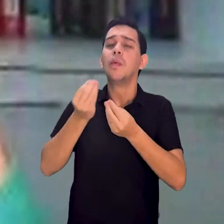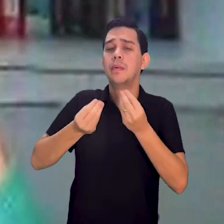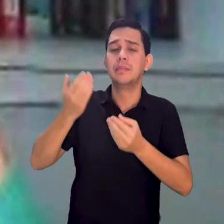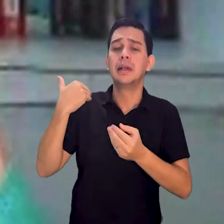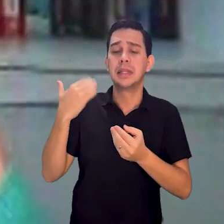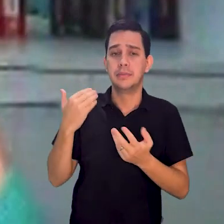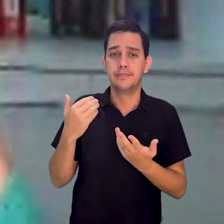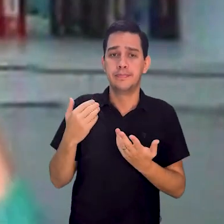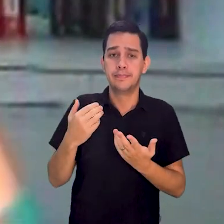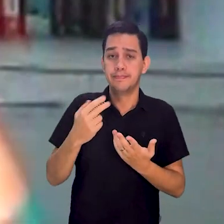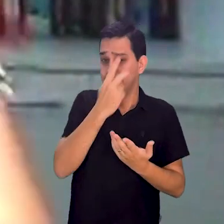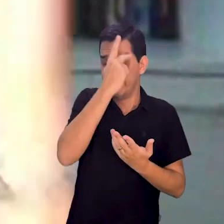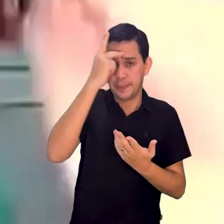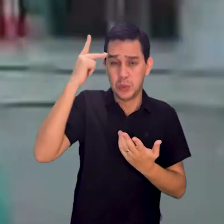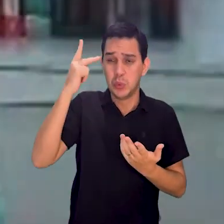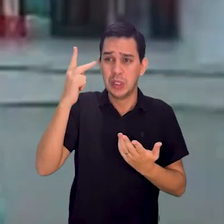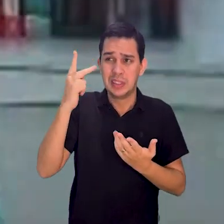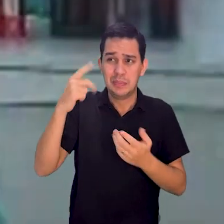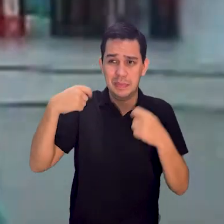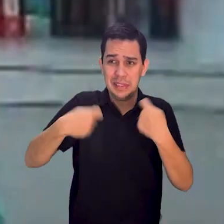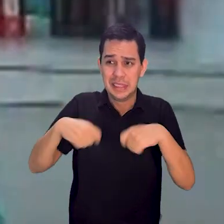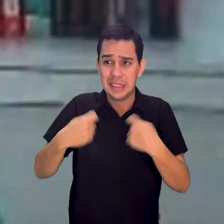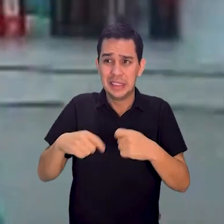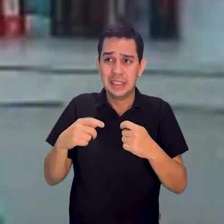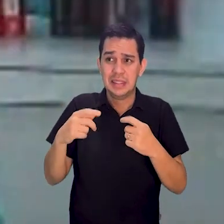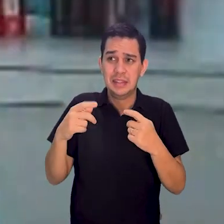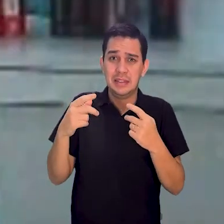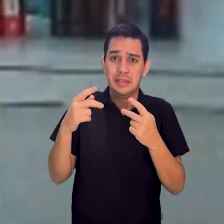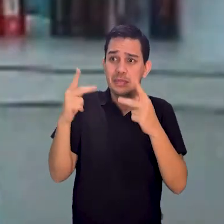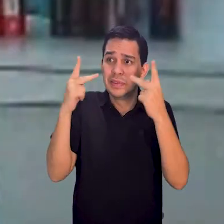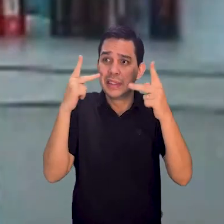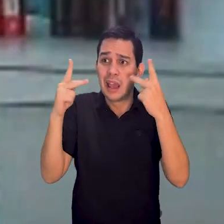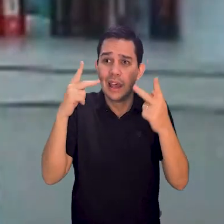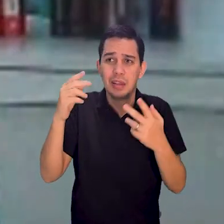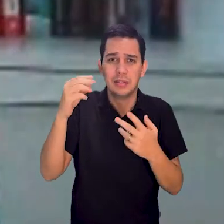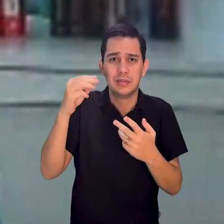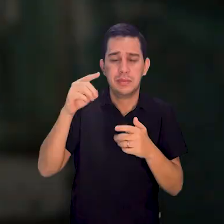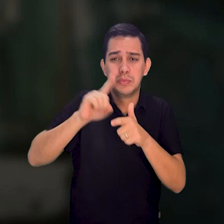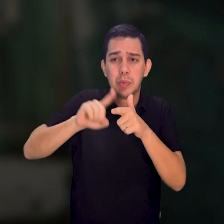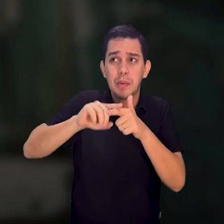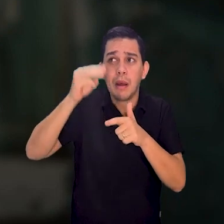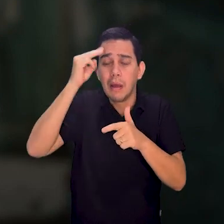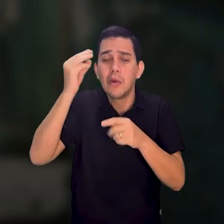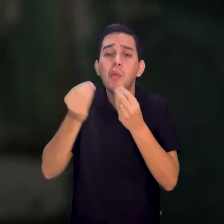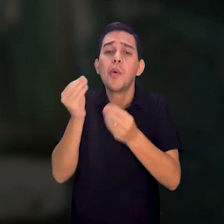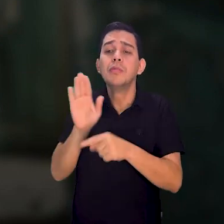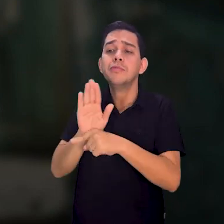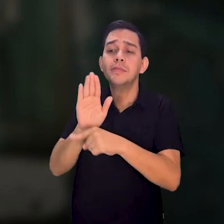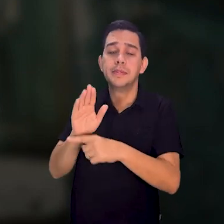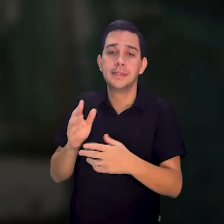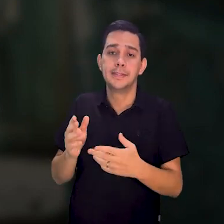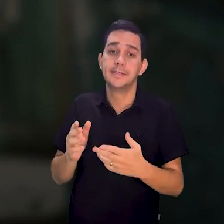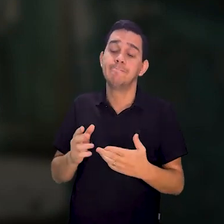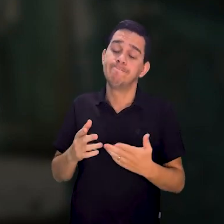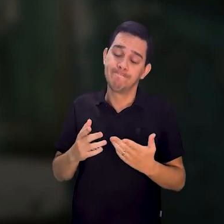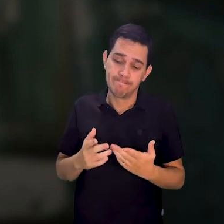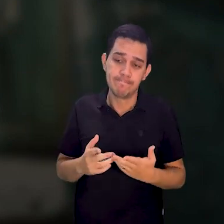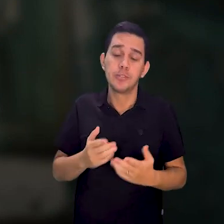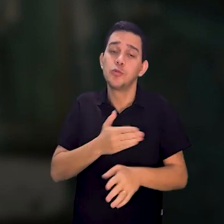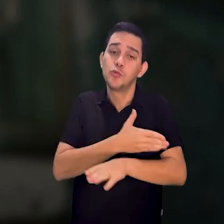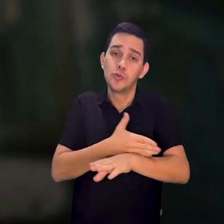política pública de atendimento, né, à assistência psiquiátrica no Brasil, era uma política higienista,